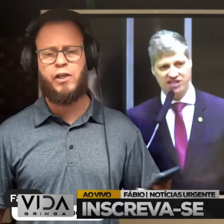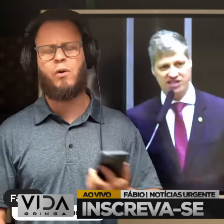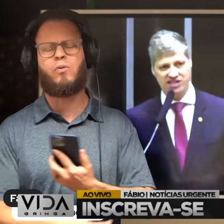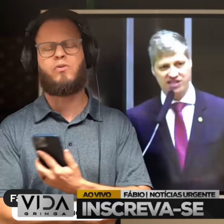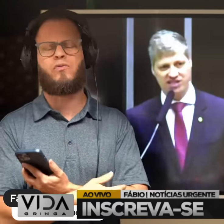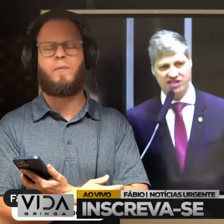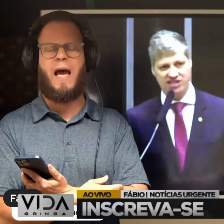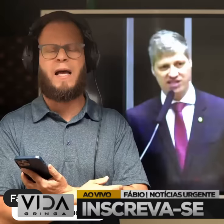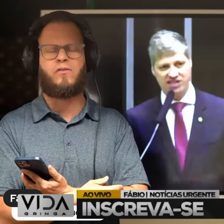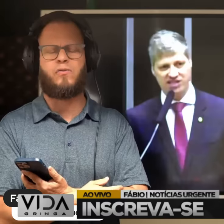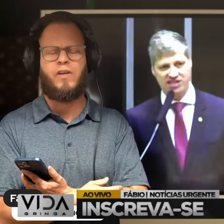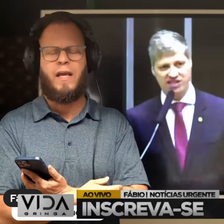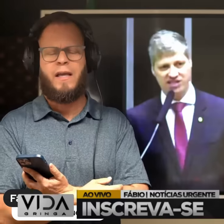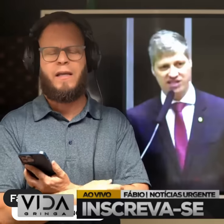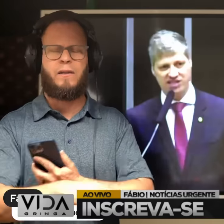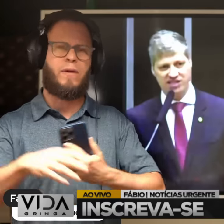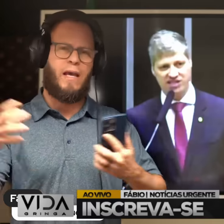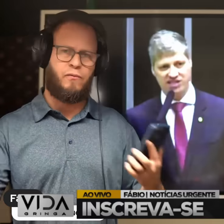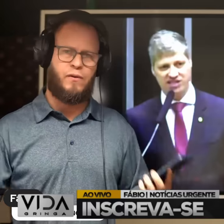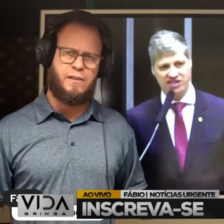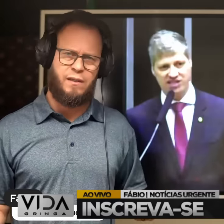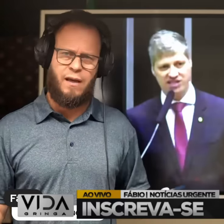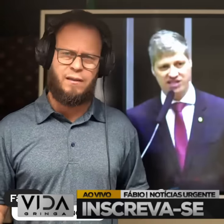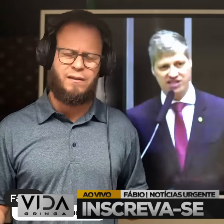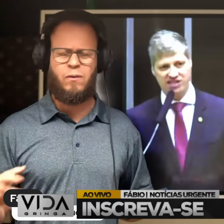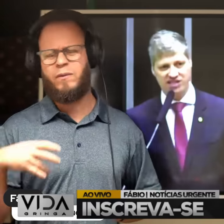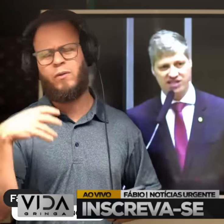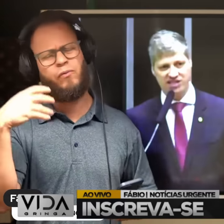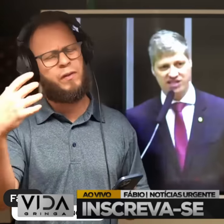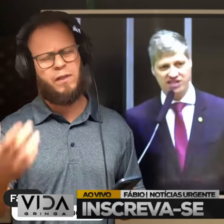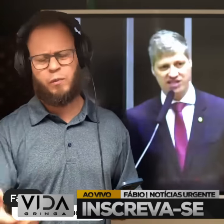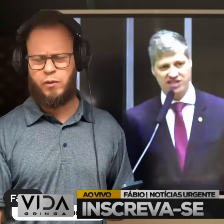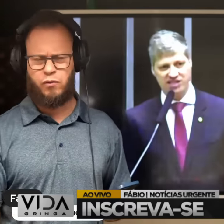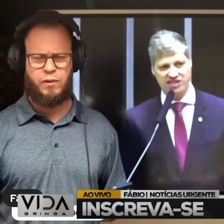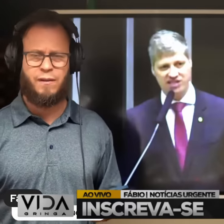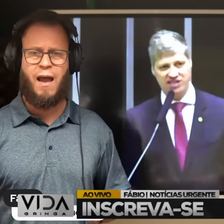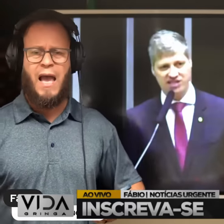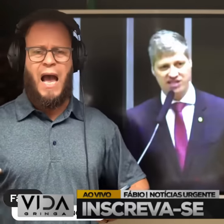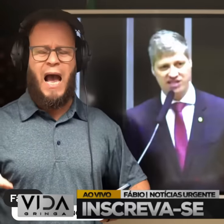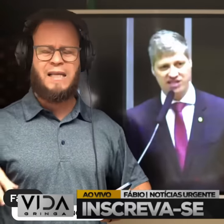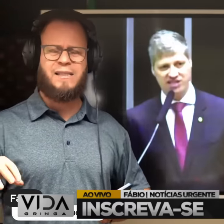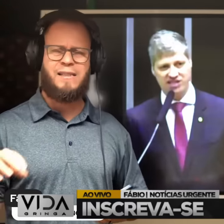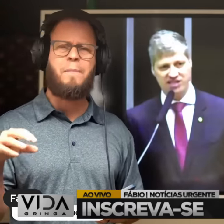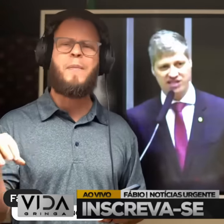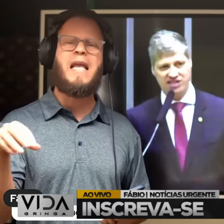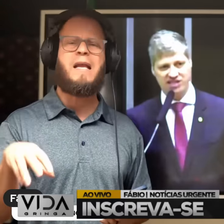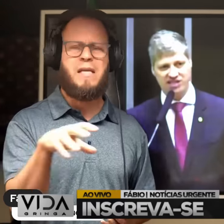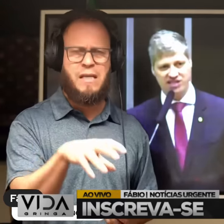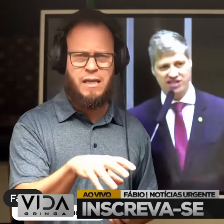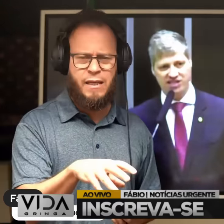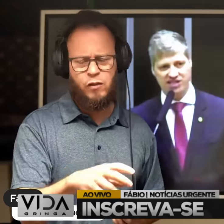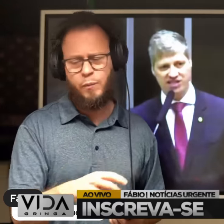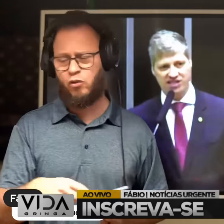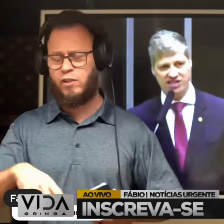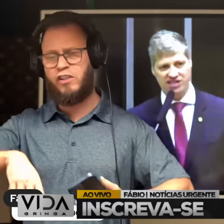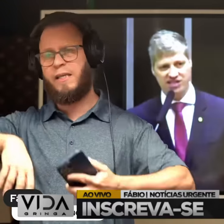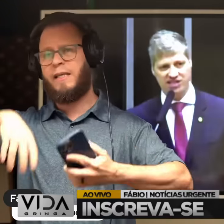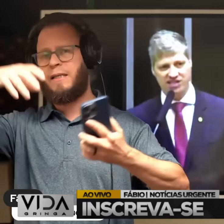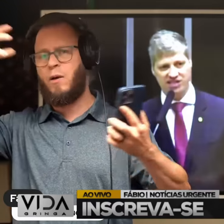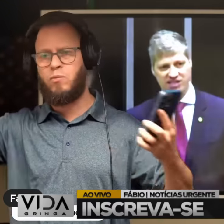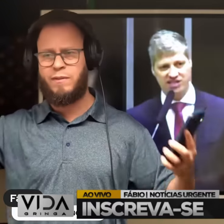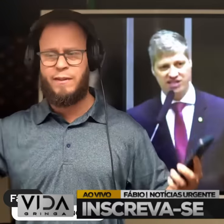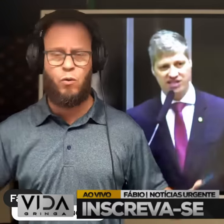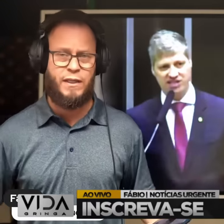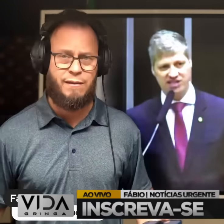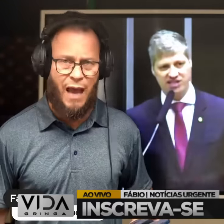pessoas que cruzam os braços e não querem fazer nada. Não dê ouvido a essas pessoas, tá? A CPMI, que as pessoas dizem que